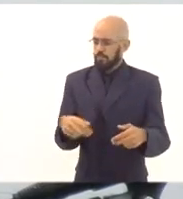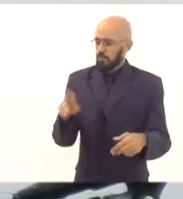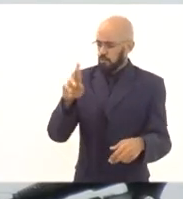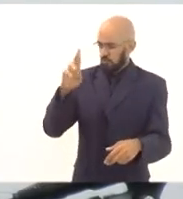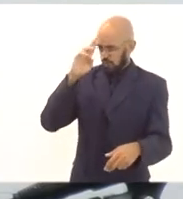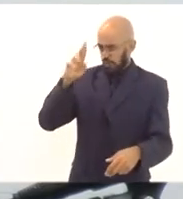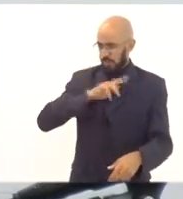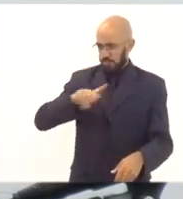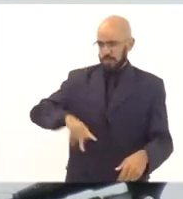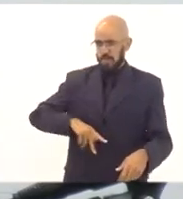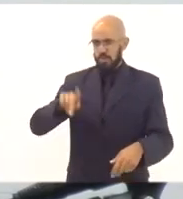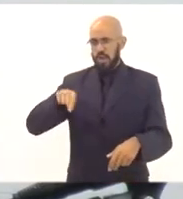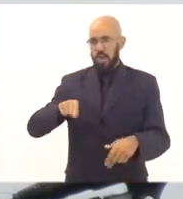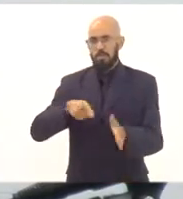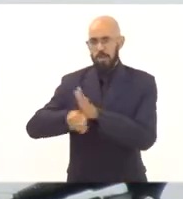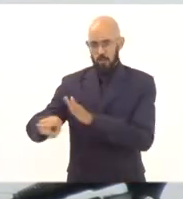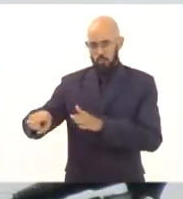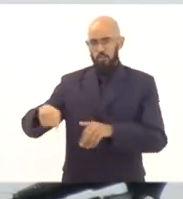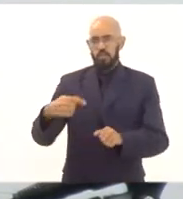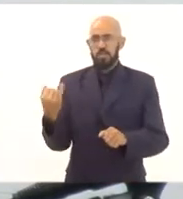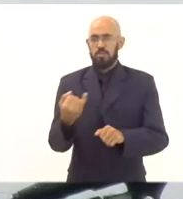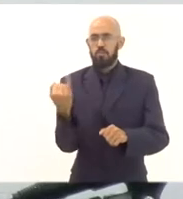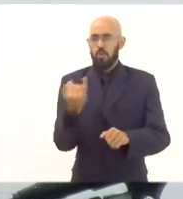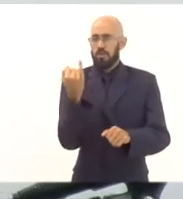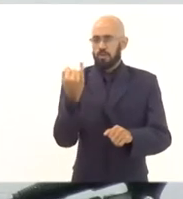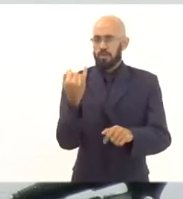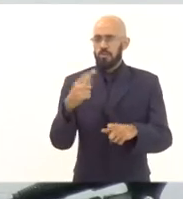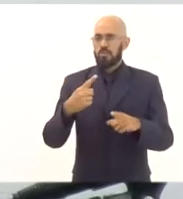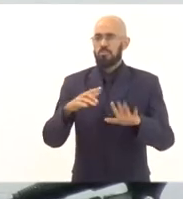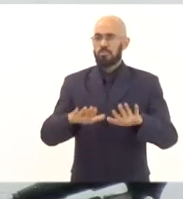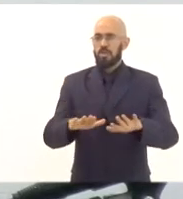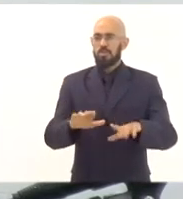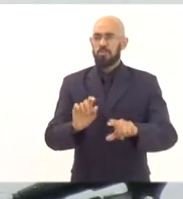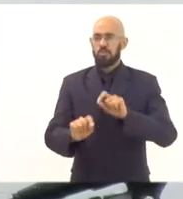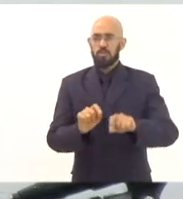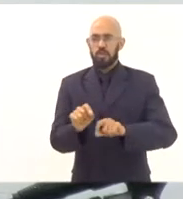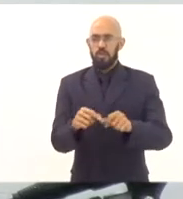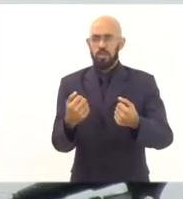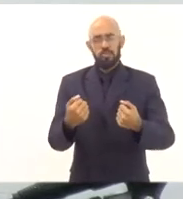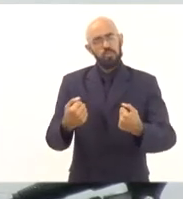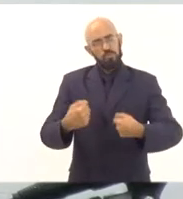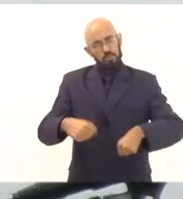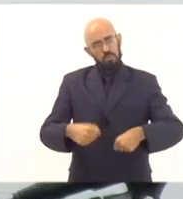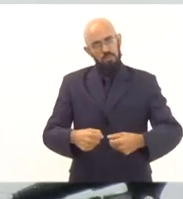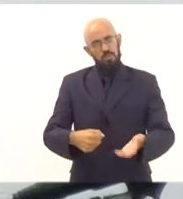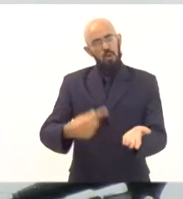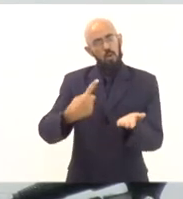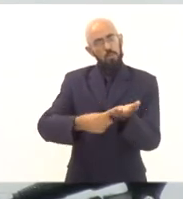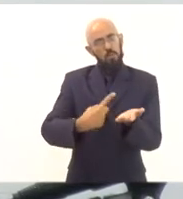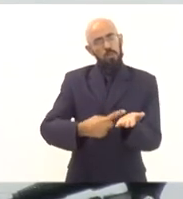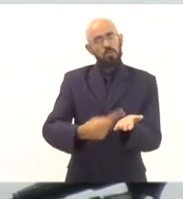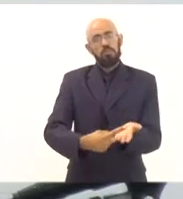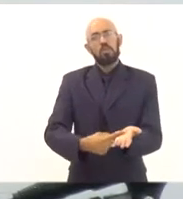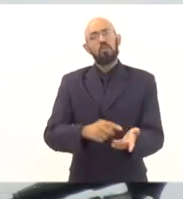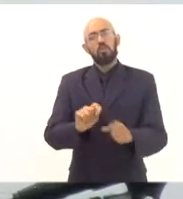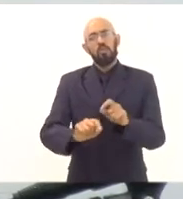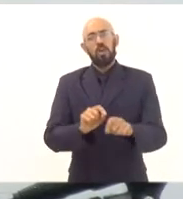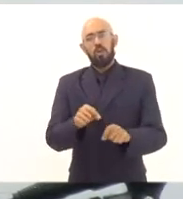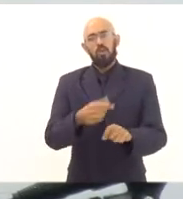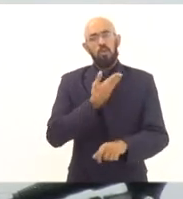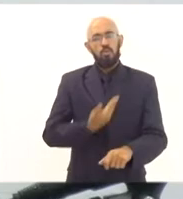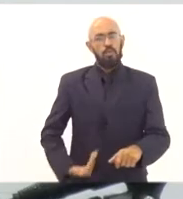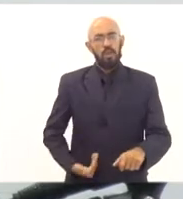que fazemos aqui hoje mais que possamos aí ter o comprometimento do governo em